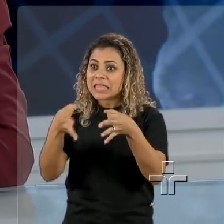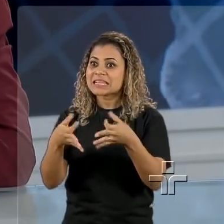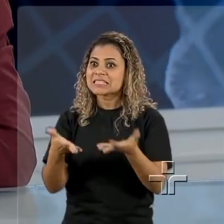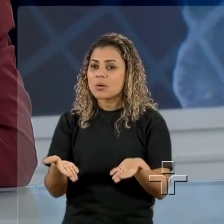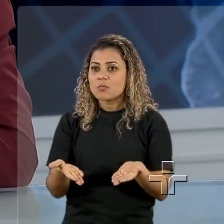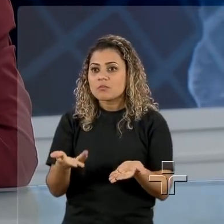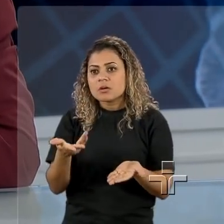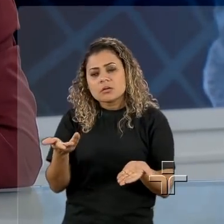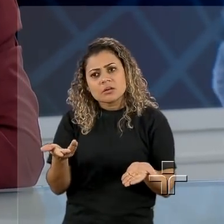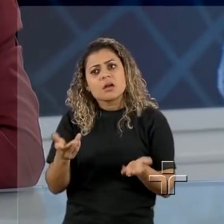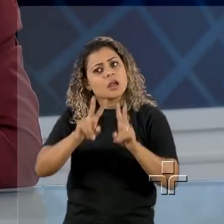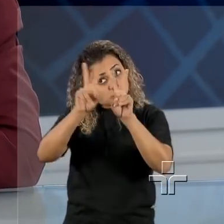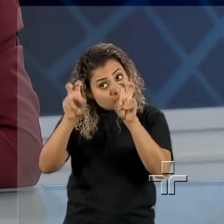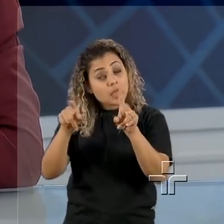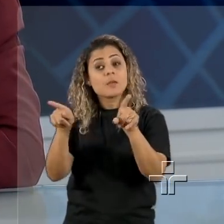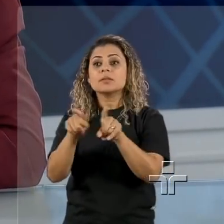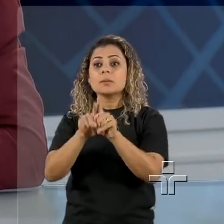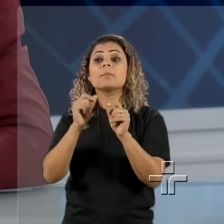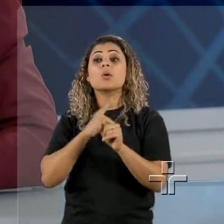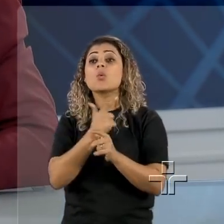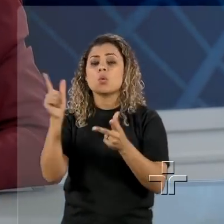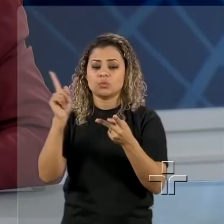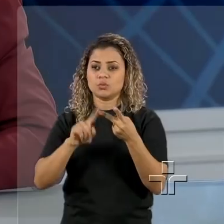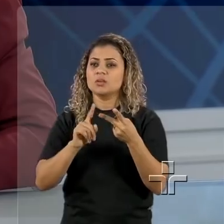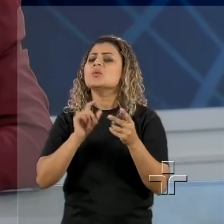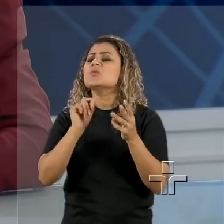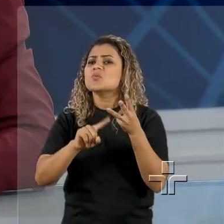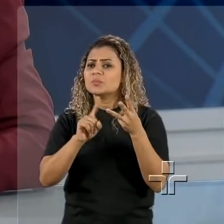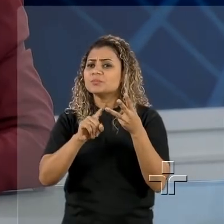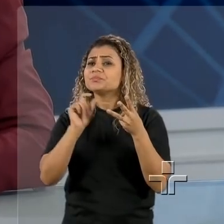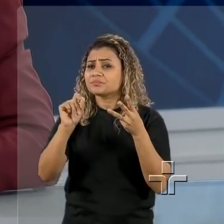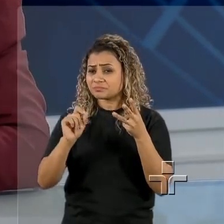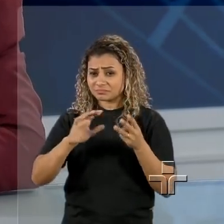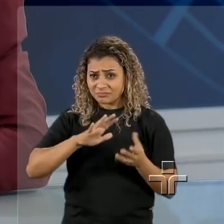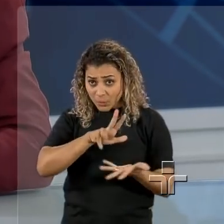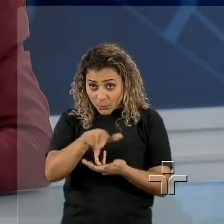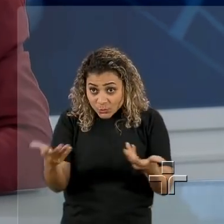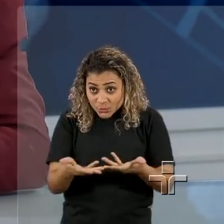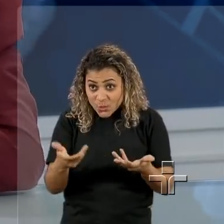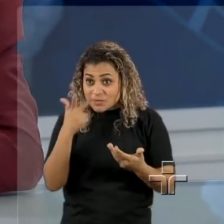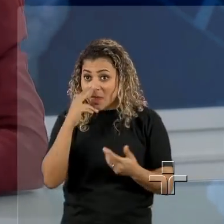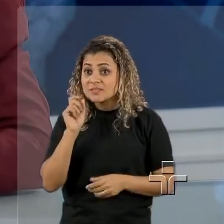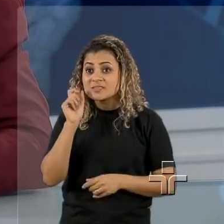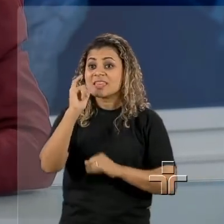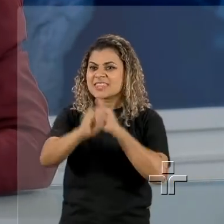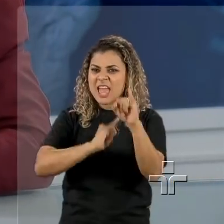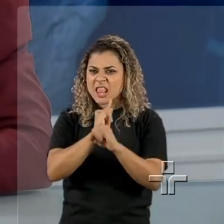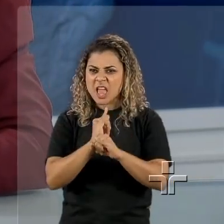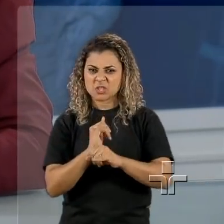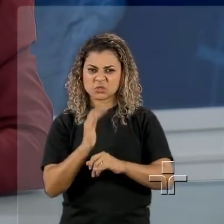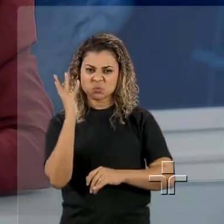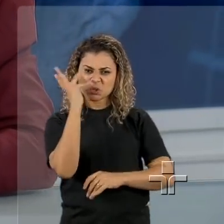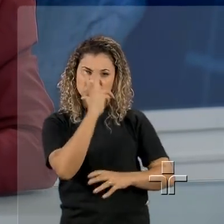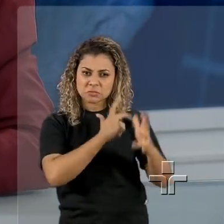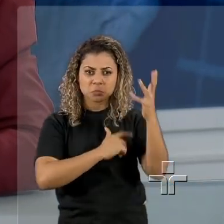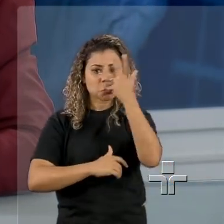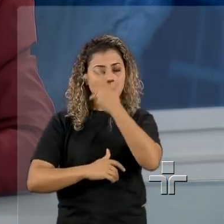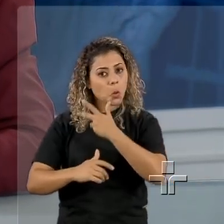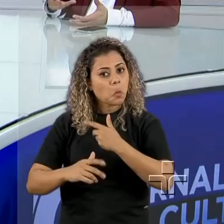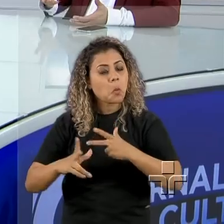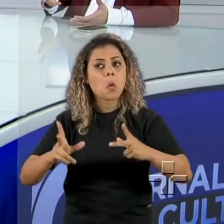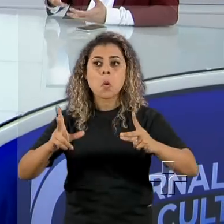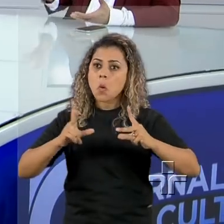teve inveja das mulheres bonitas e raiva. As menos bonitas, porque não são tão bonitas quanto as bonitas. E